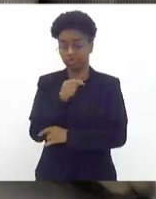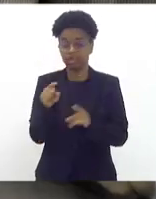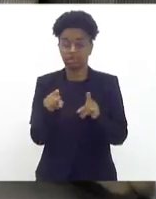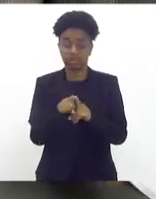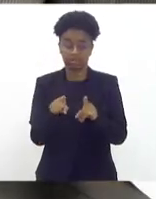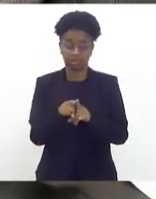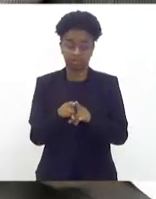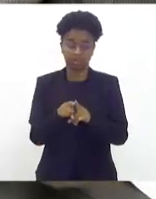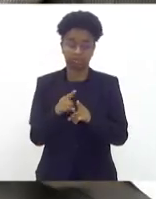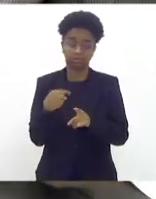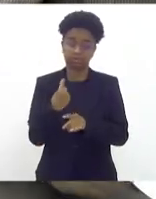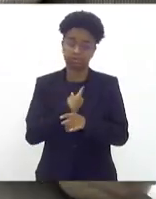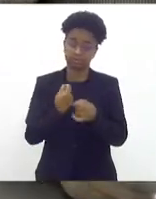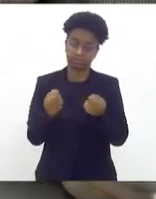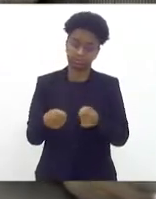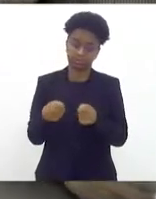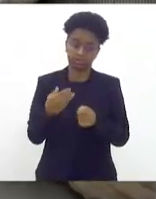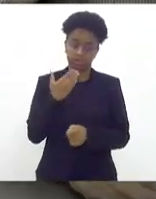eventualmente, pedir